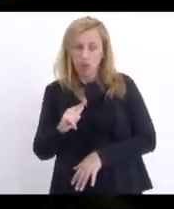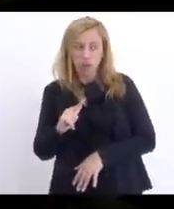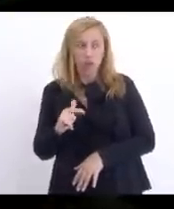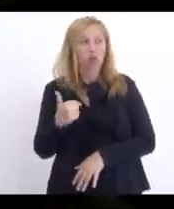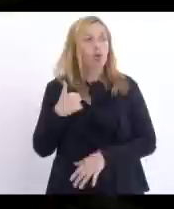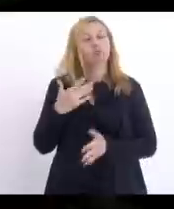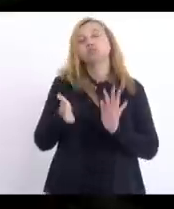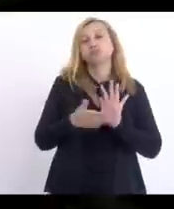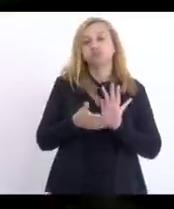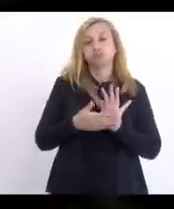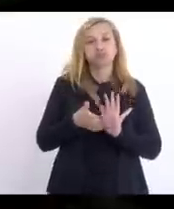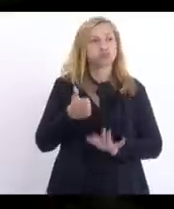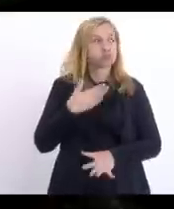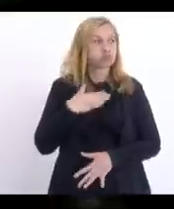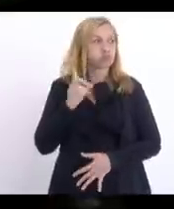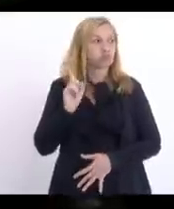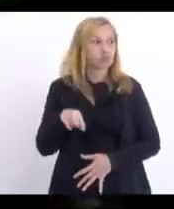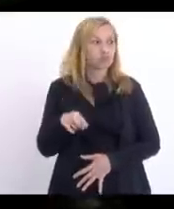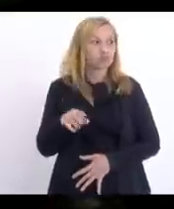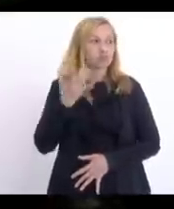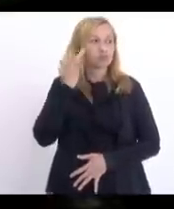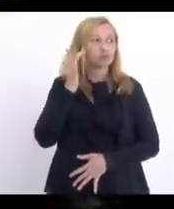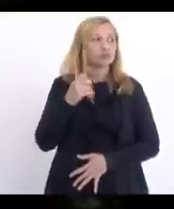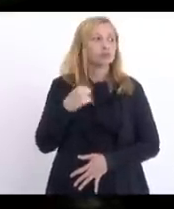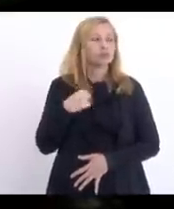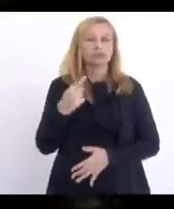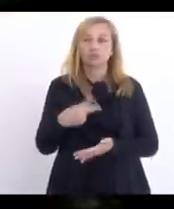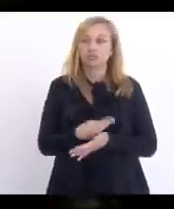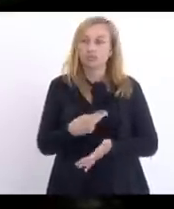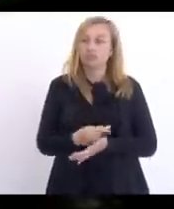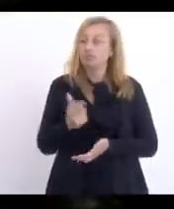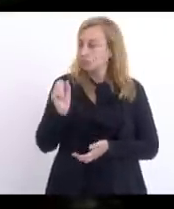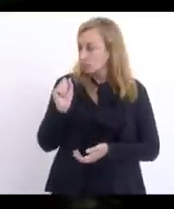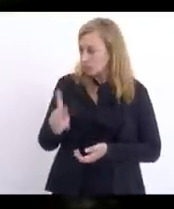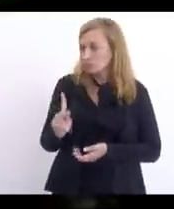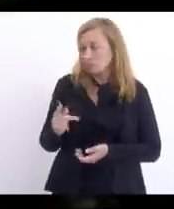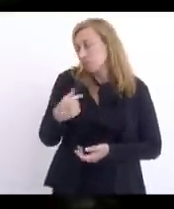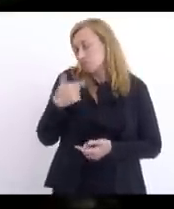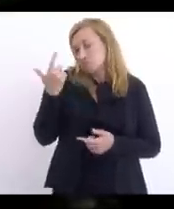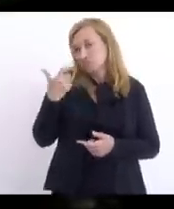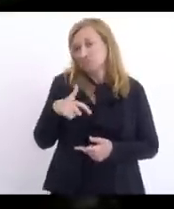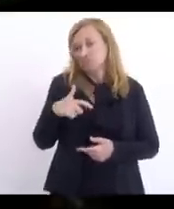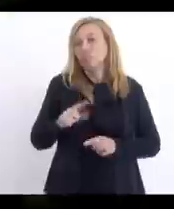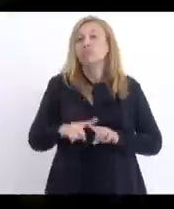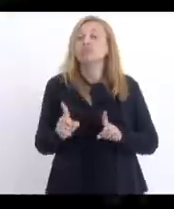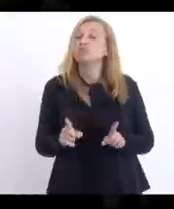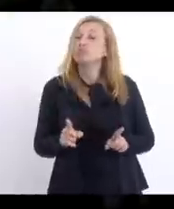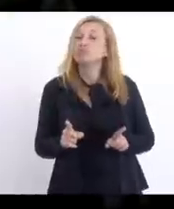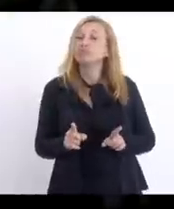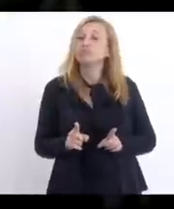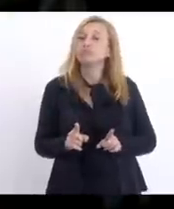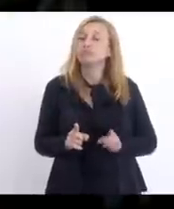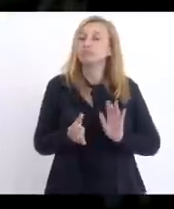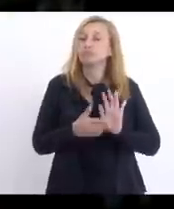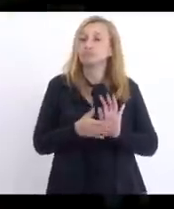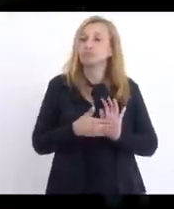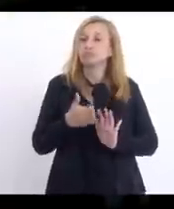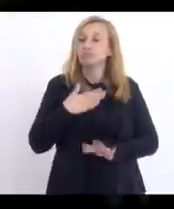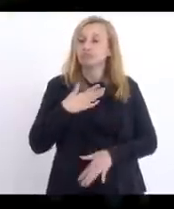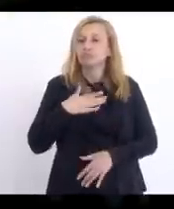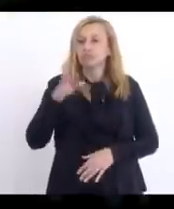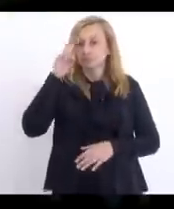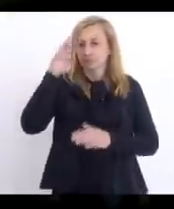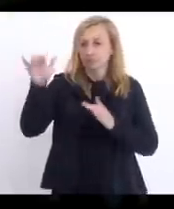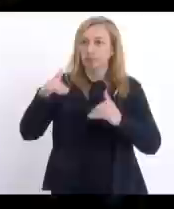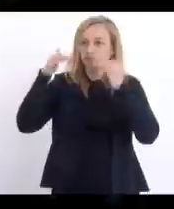eu propus, e só achar que eu sou um radical, eu sou mesmo, então não tem problema nenhum. Mas o que eu propus a Vossa